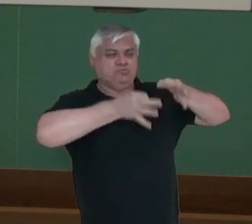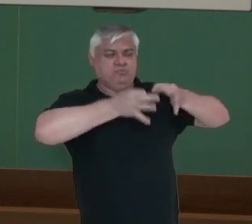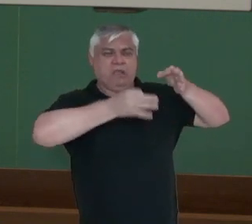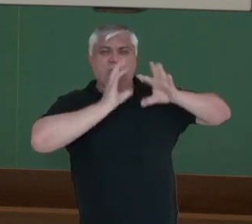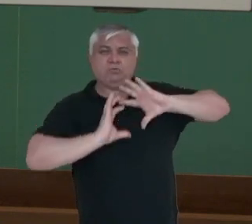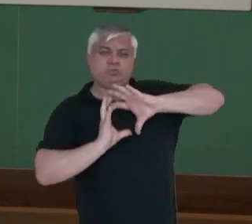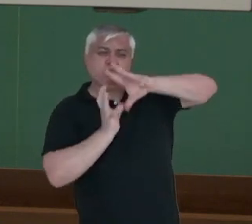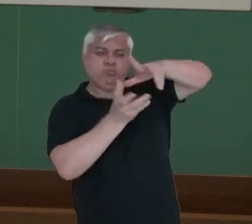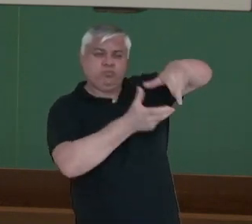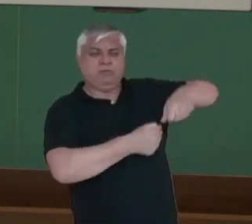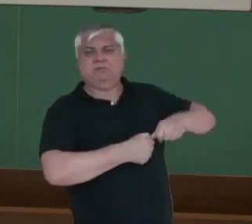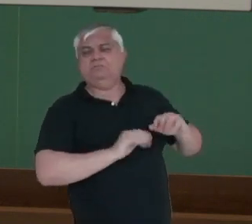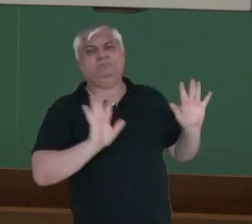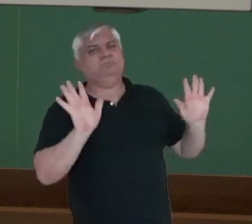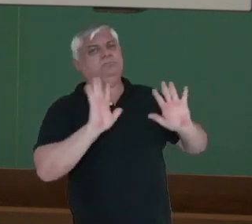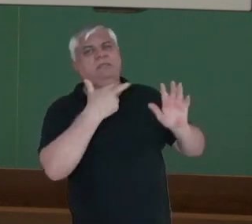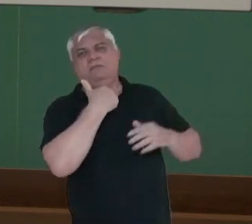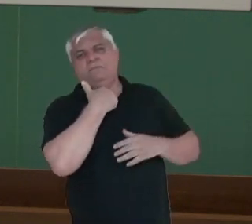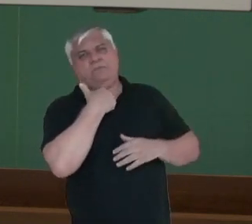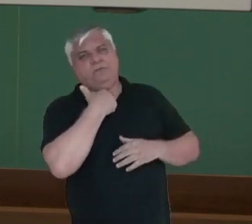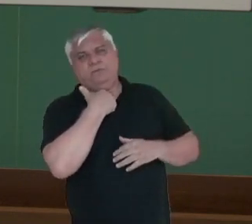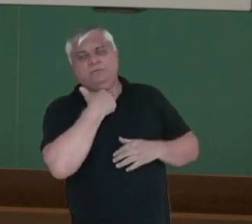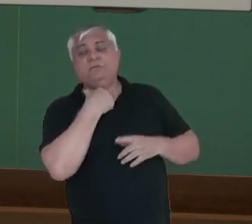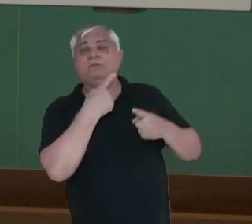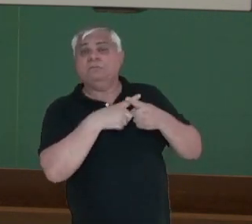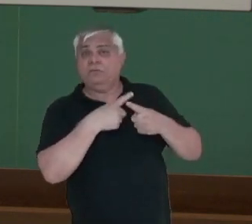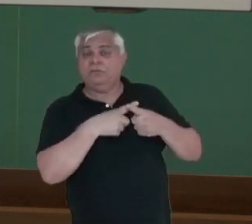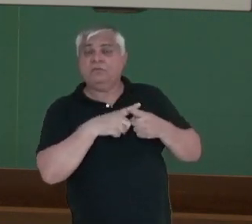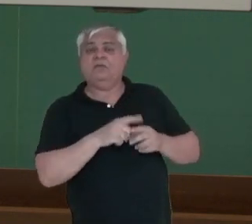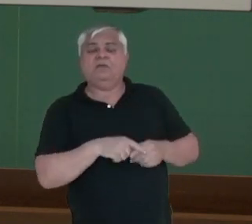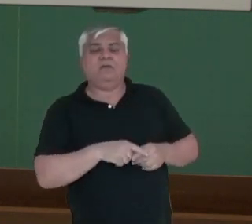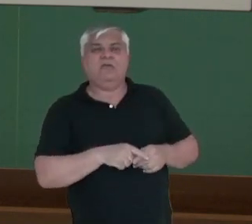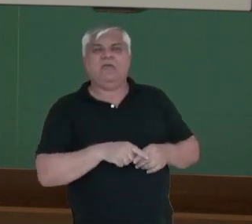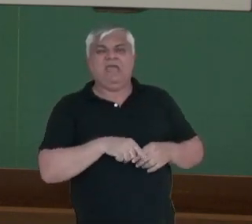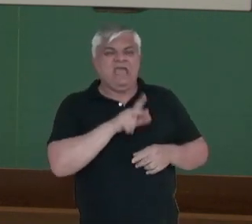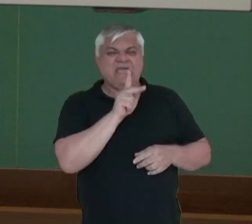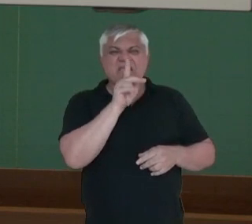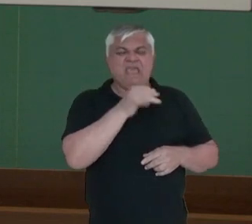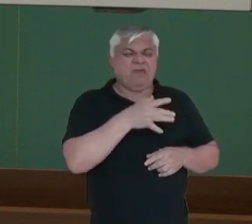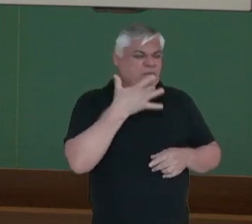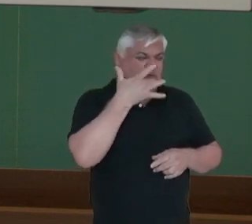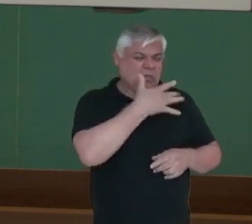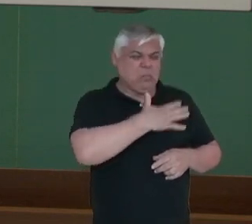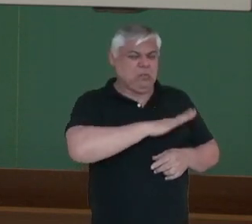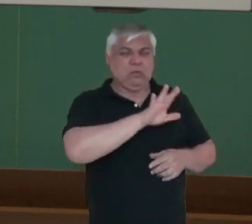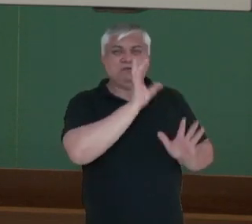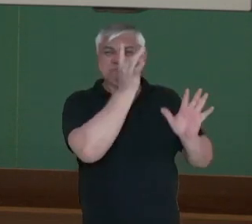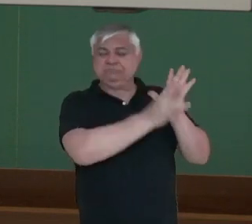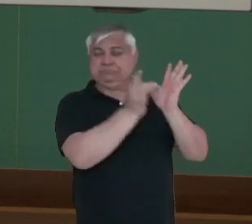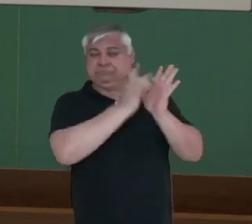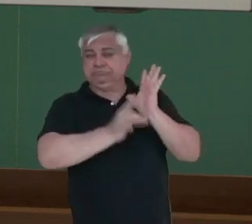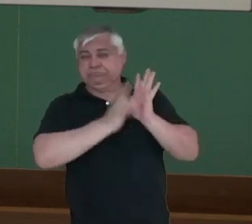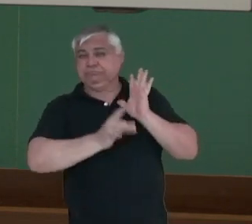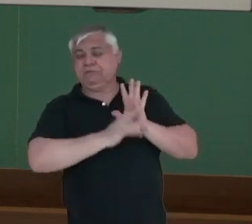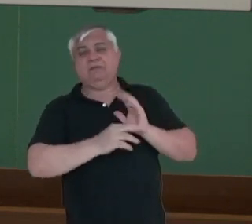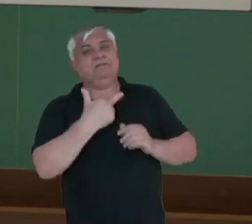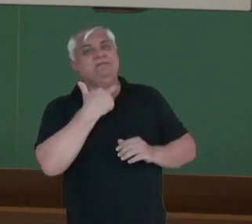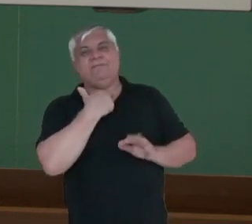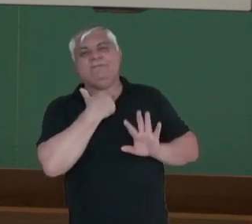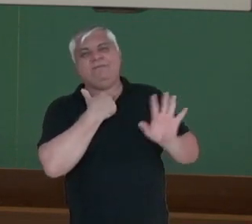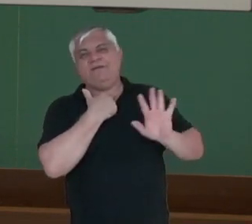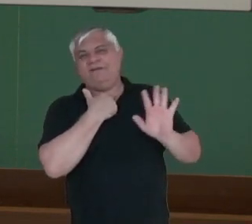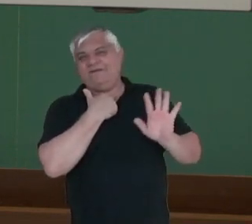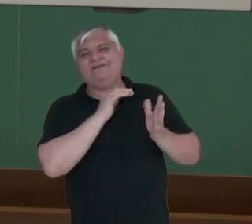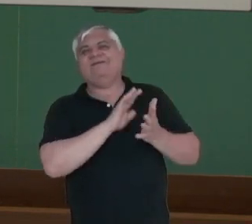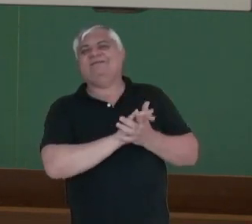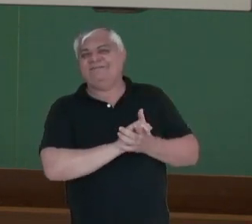um juízo generalizante. Não é porque um dia eu provei quiabo e não gostei que eu vou dizer que eu detesto esse alimento, não